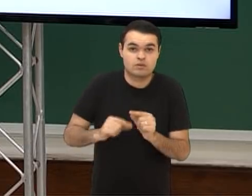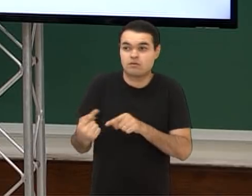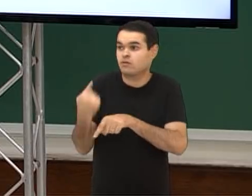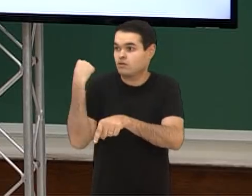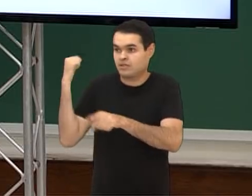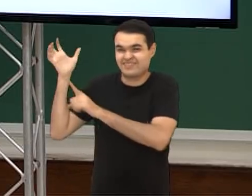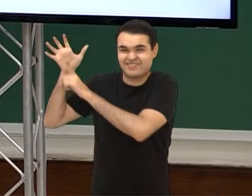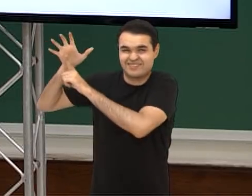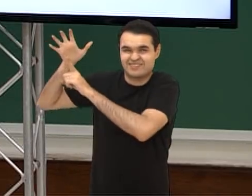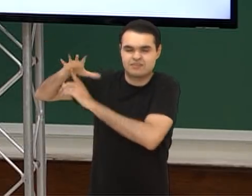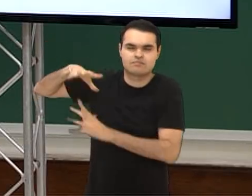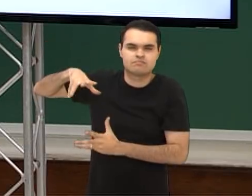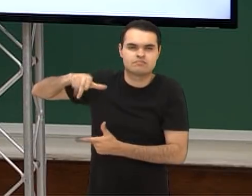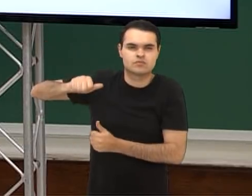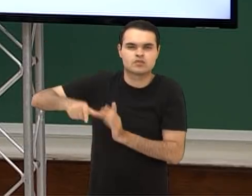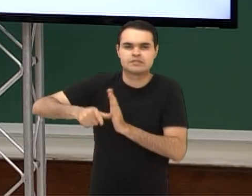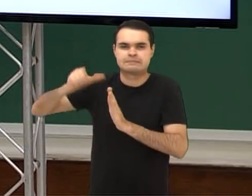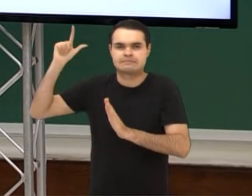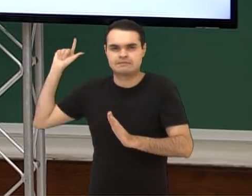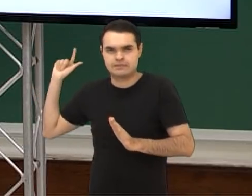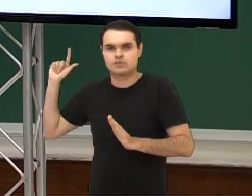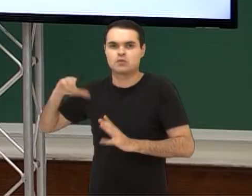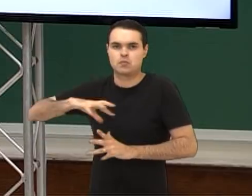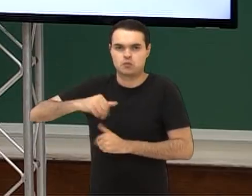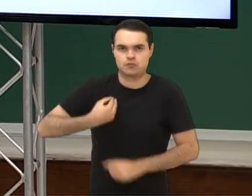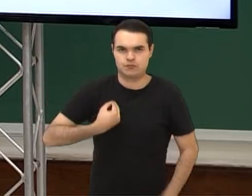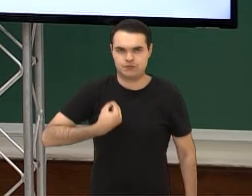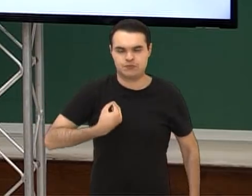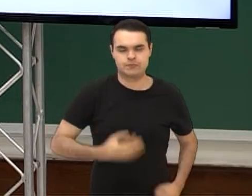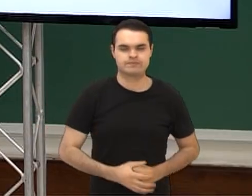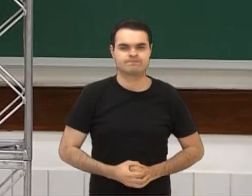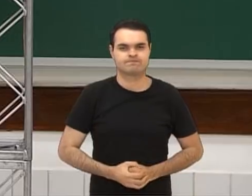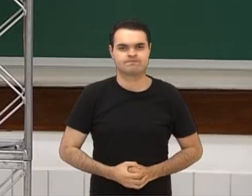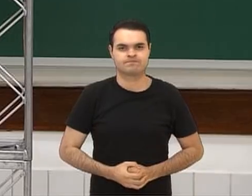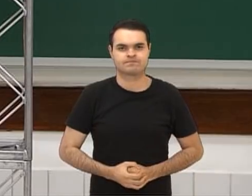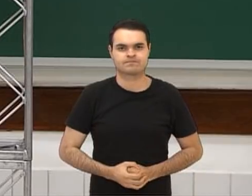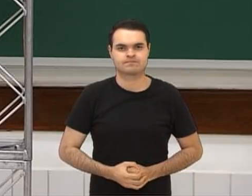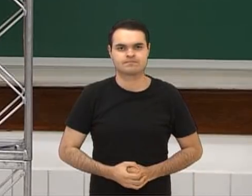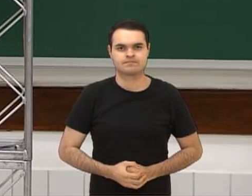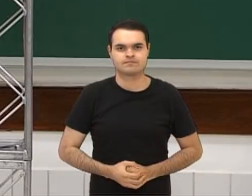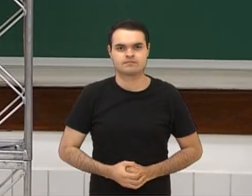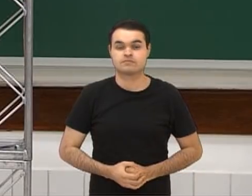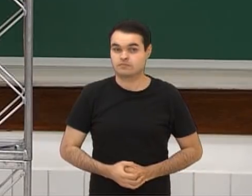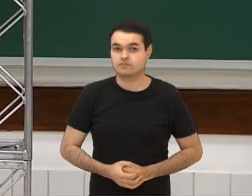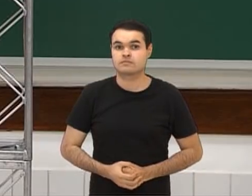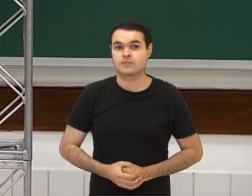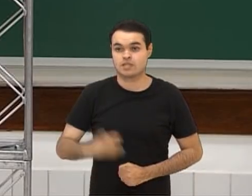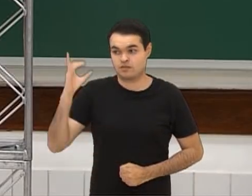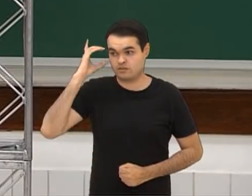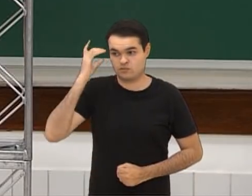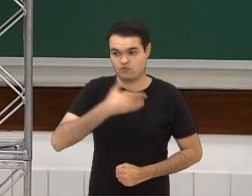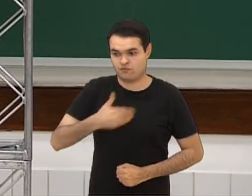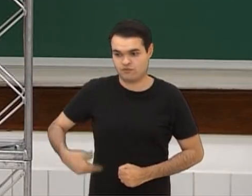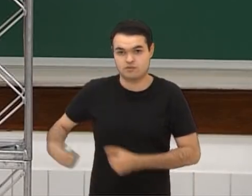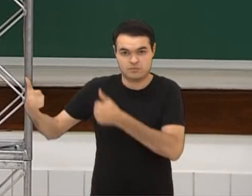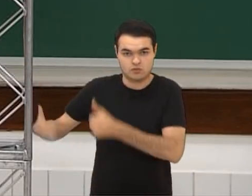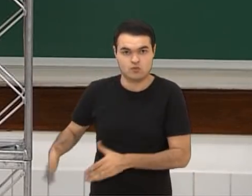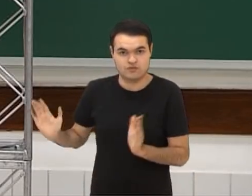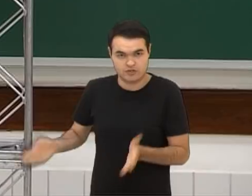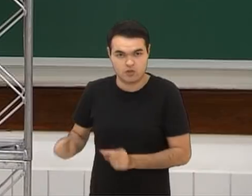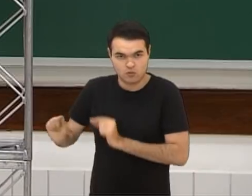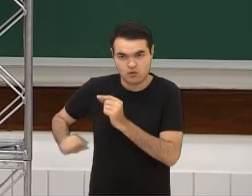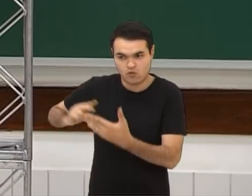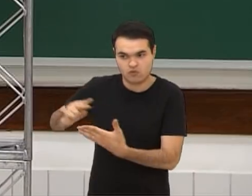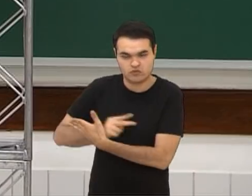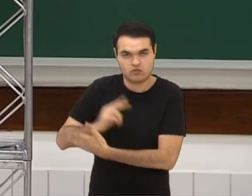daquela crise mundial anterior que o mundo vivia. Já que nós falamos sobre o governo Dilma Rousseff e o que estava acontecendo no